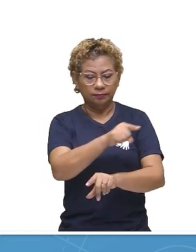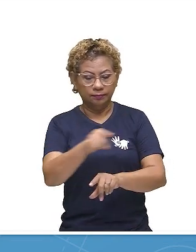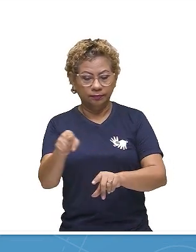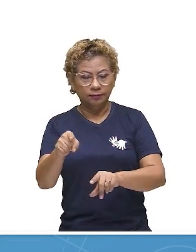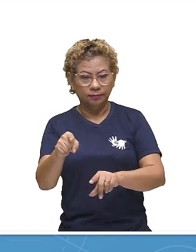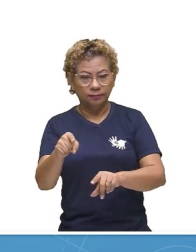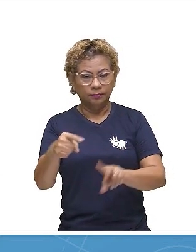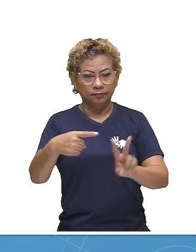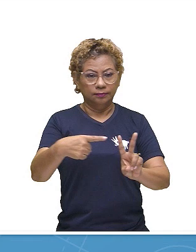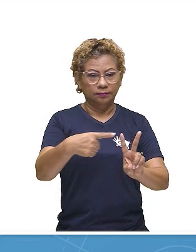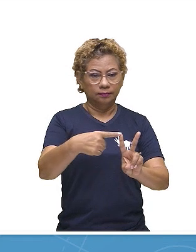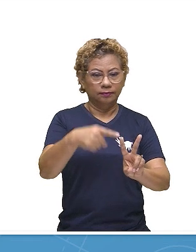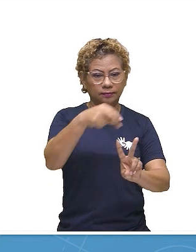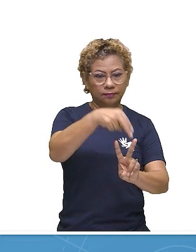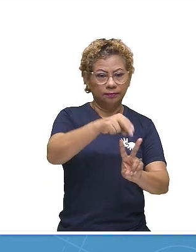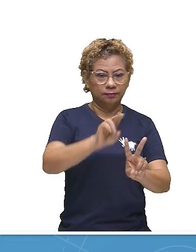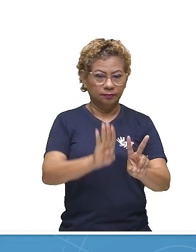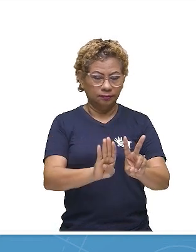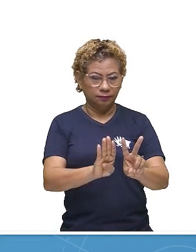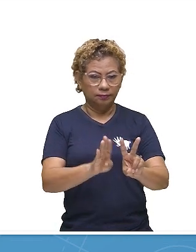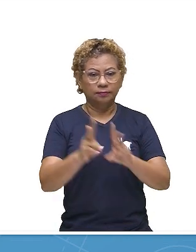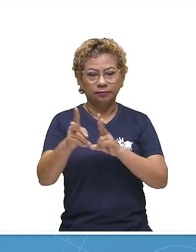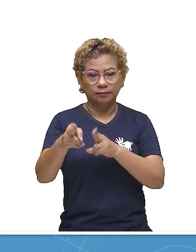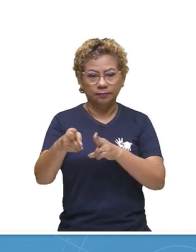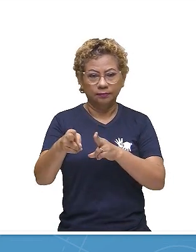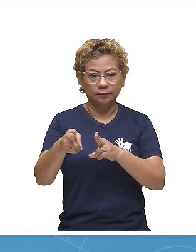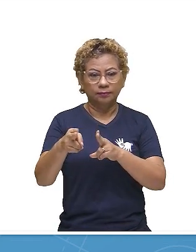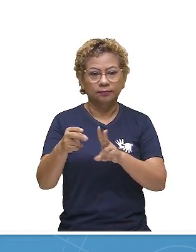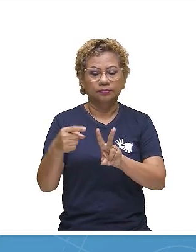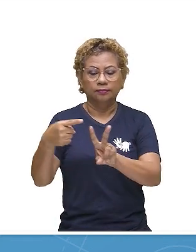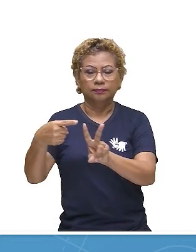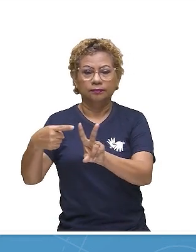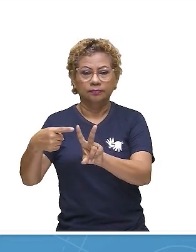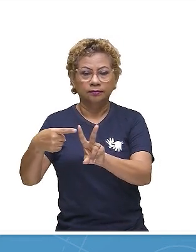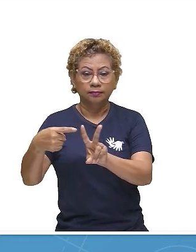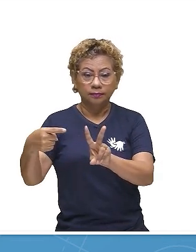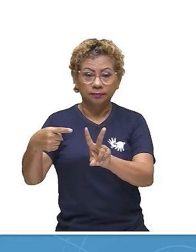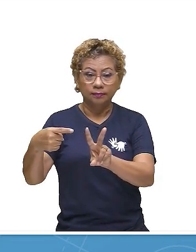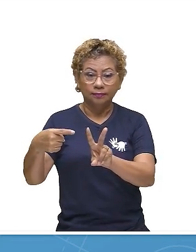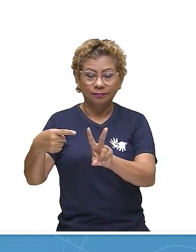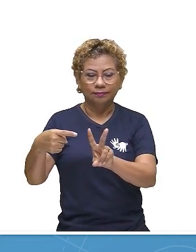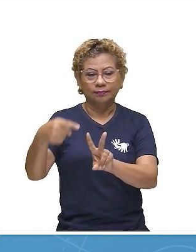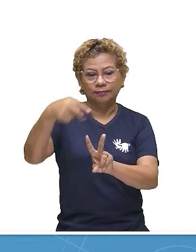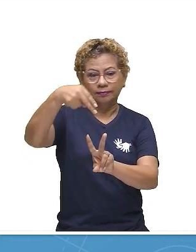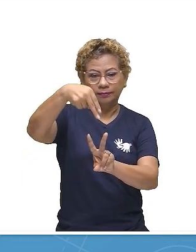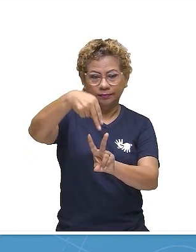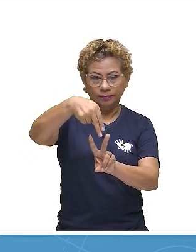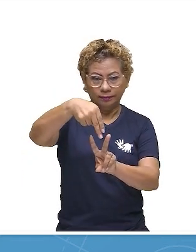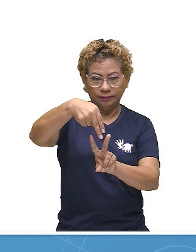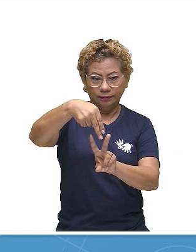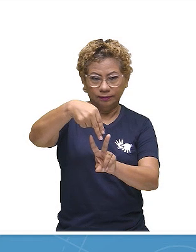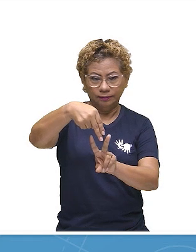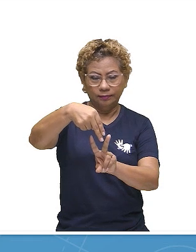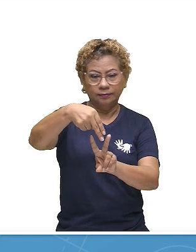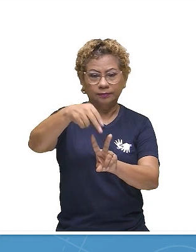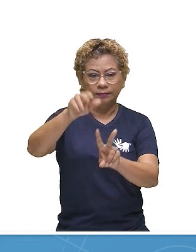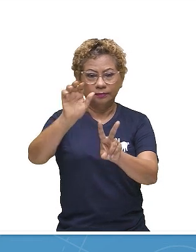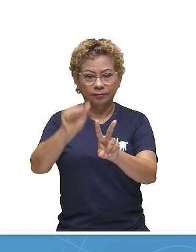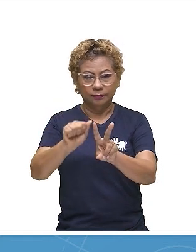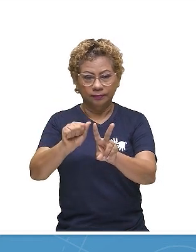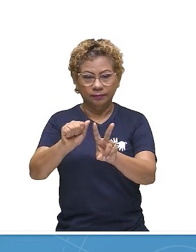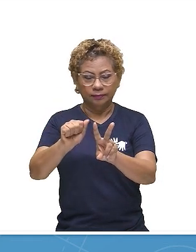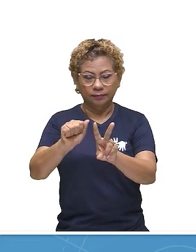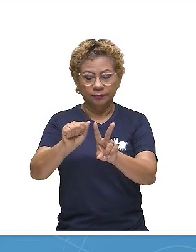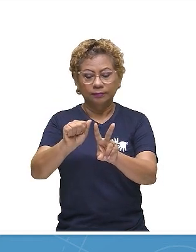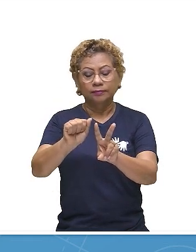eu posso escrever isso da seguinte forma: n raiz de A sobre B, onde necessariamente o B